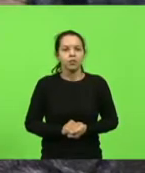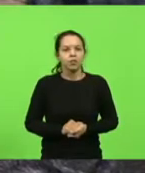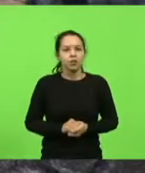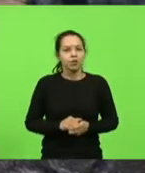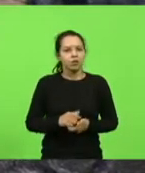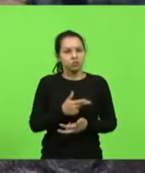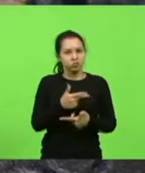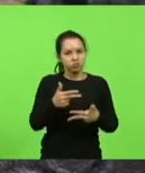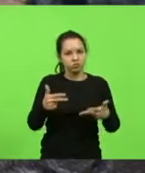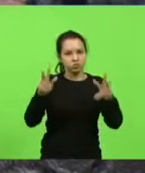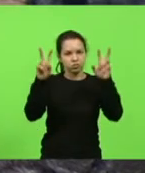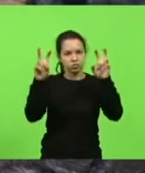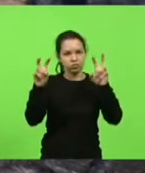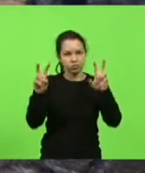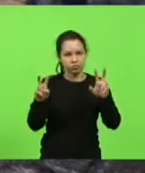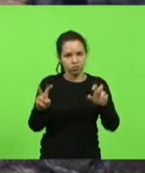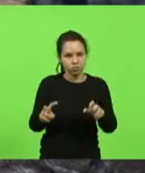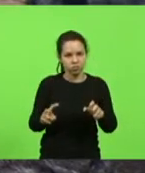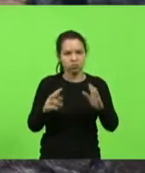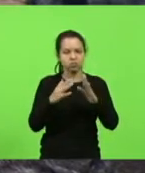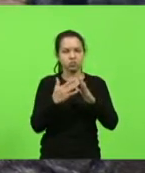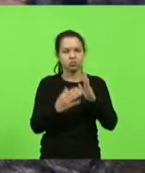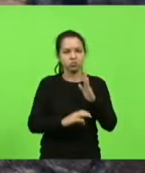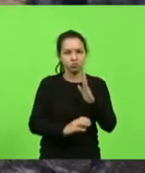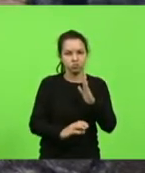básico, segurança, saúde, educação, nós,